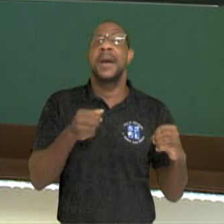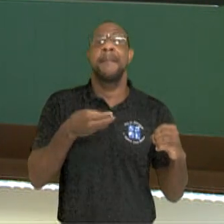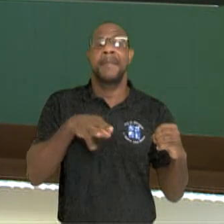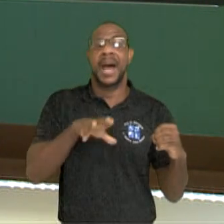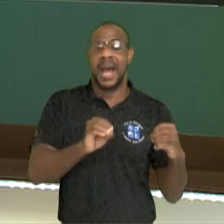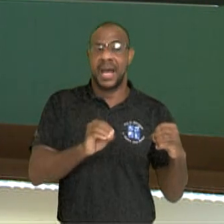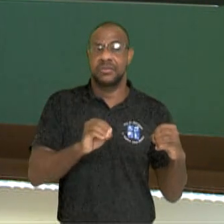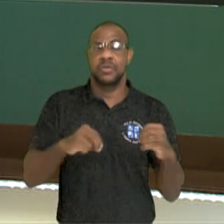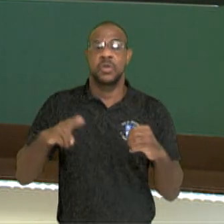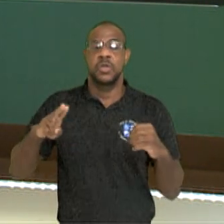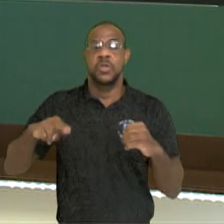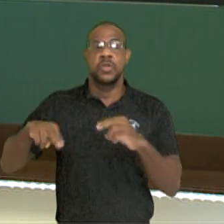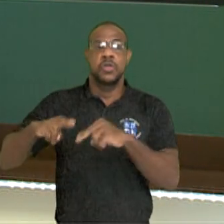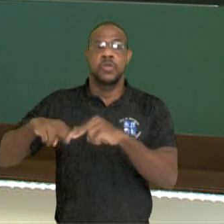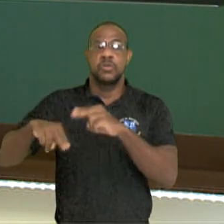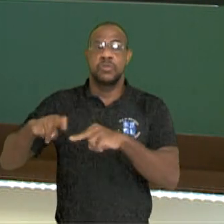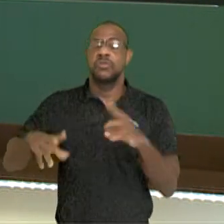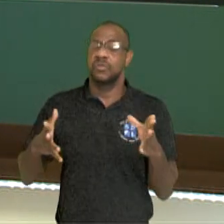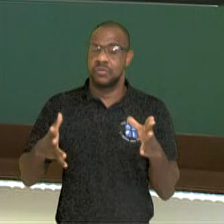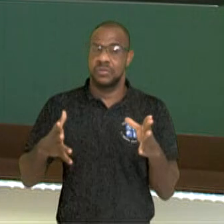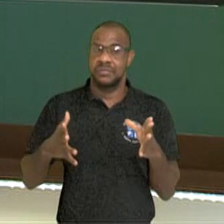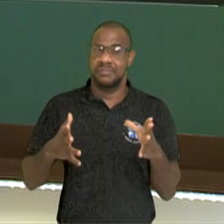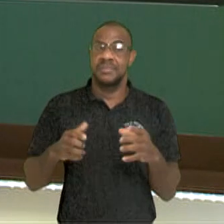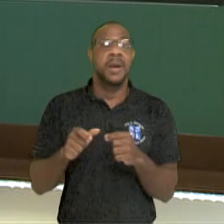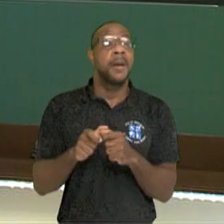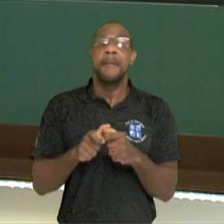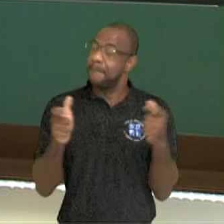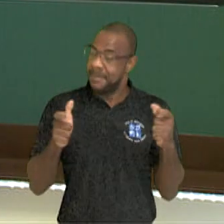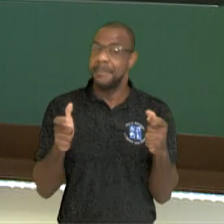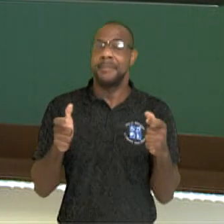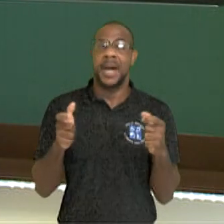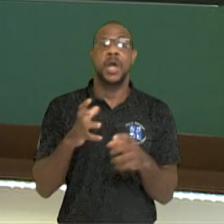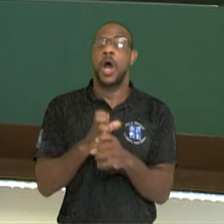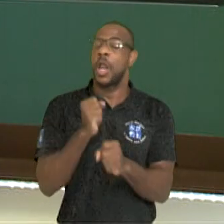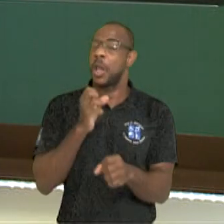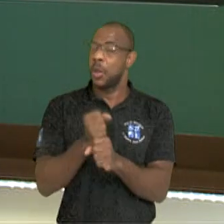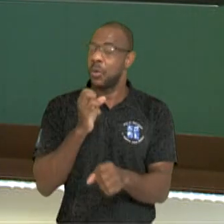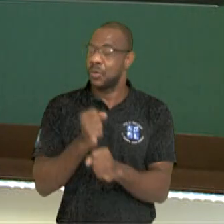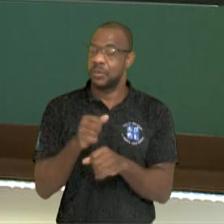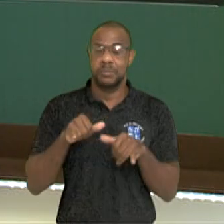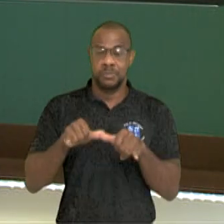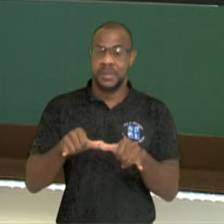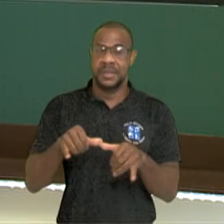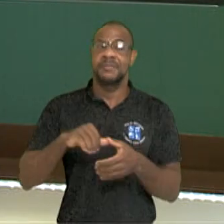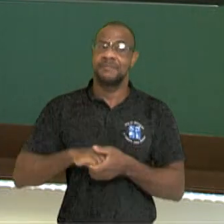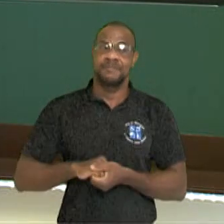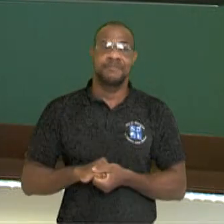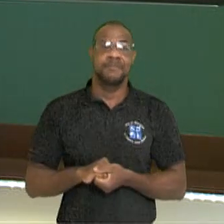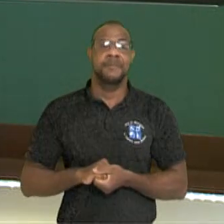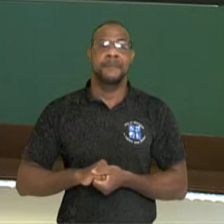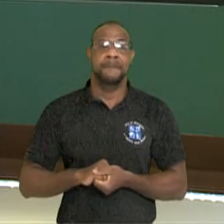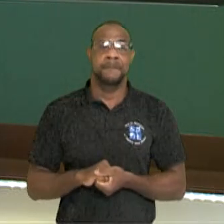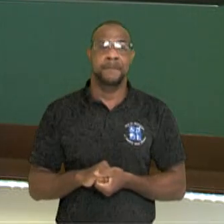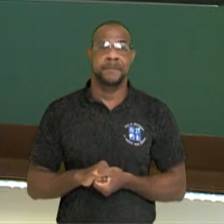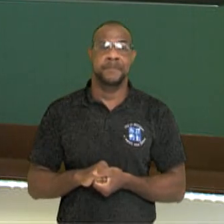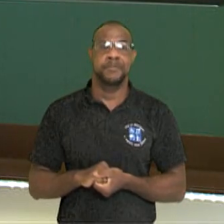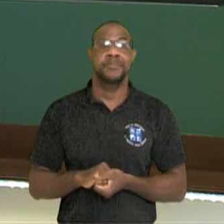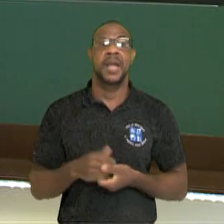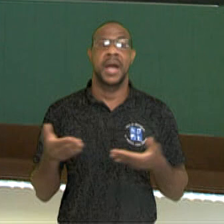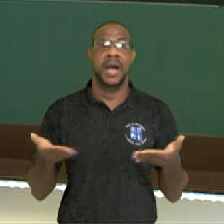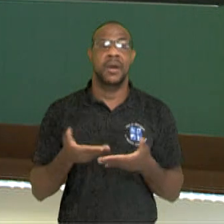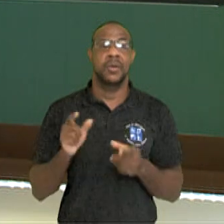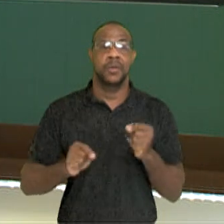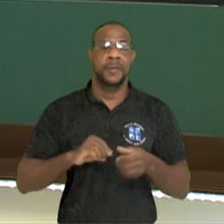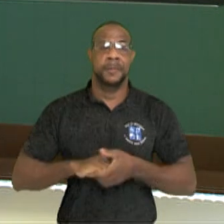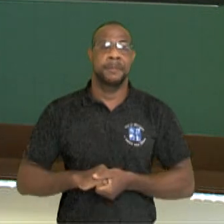e o mês de junho os meses que tiveram maior lucro nesse mercado, nesse supermercado, ok? Vamos